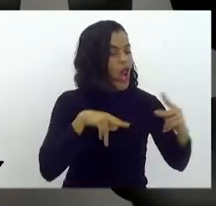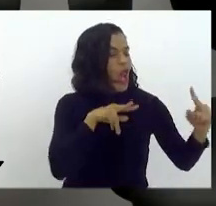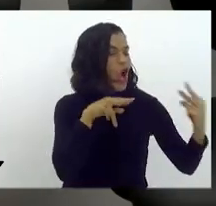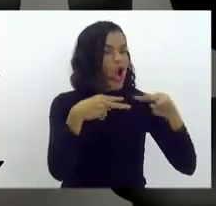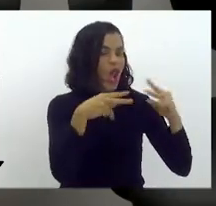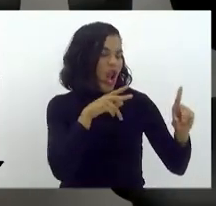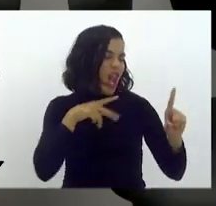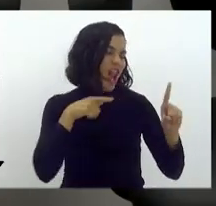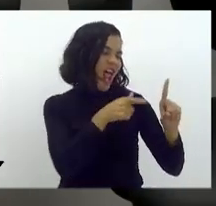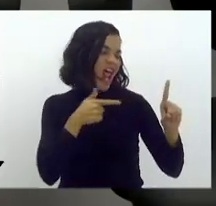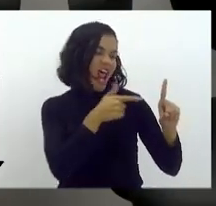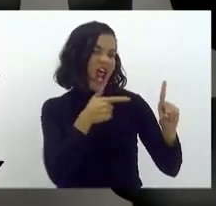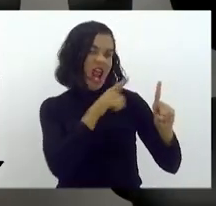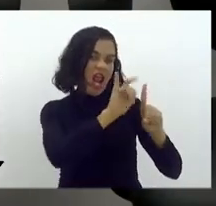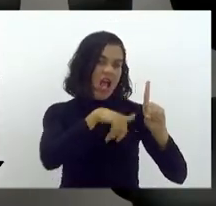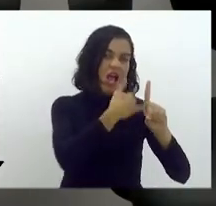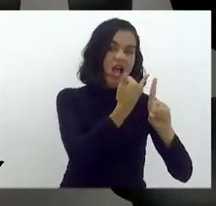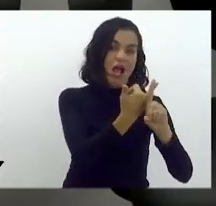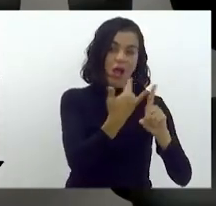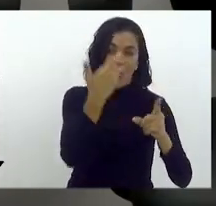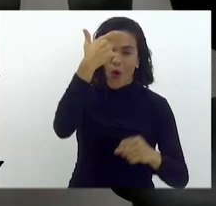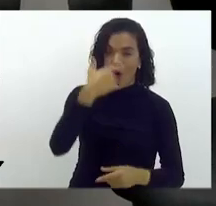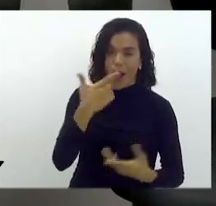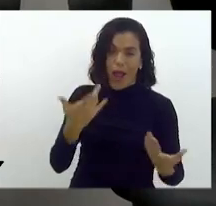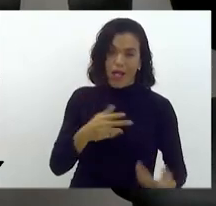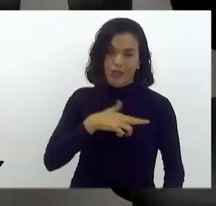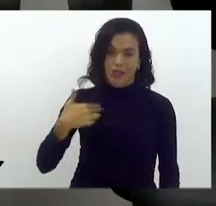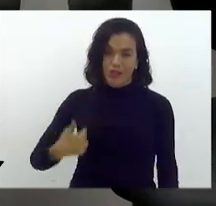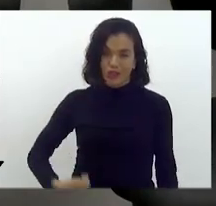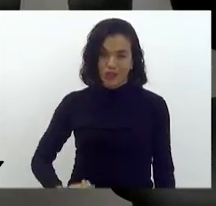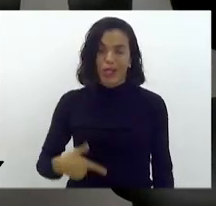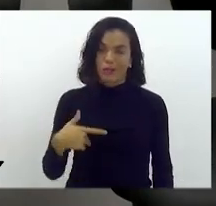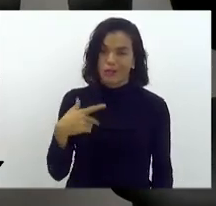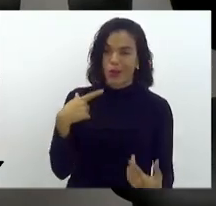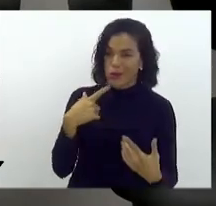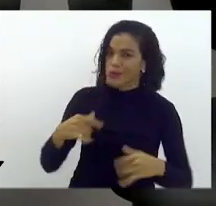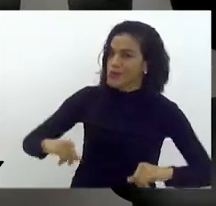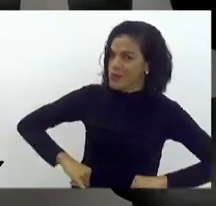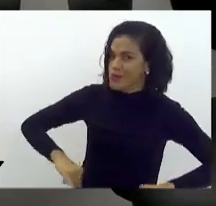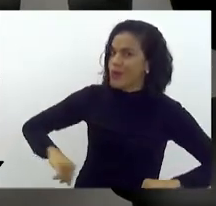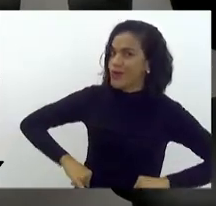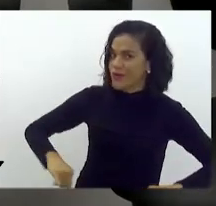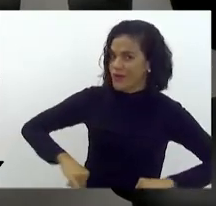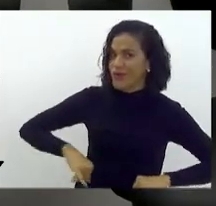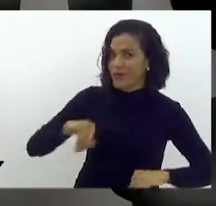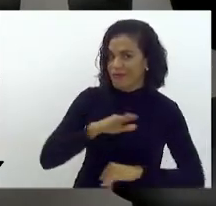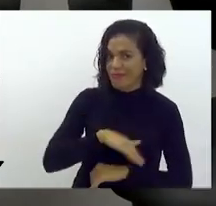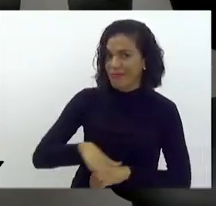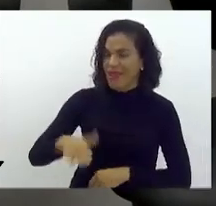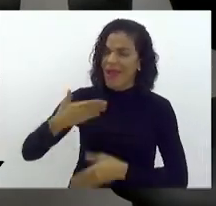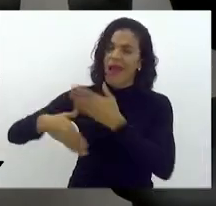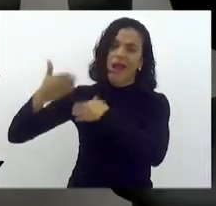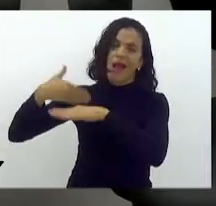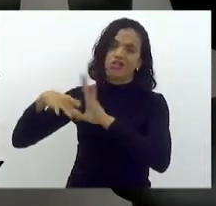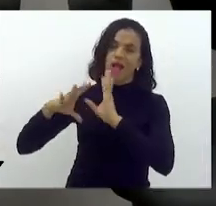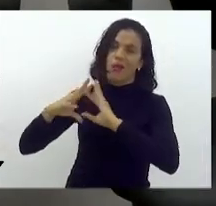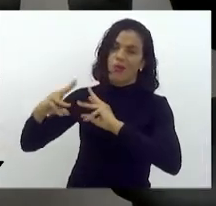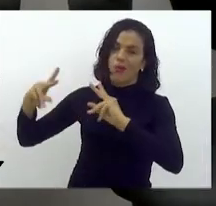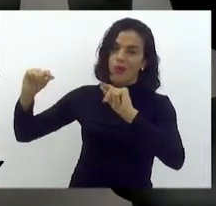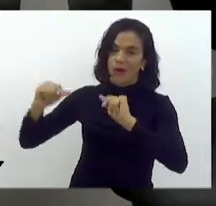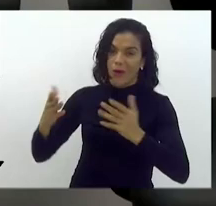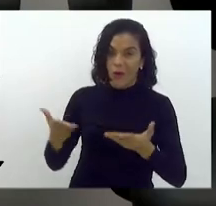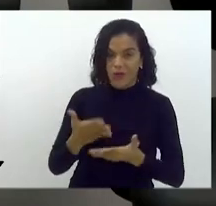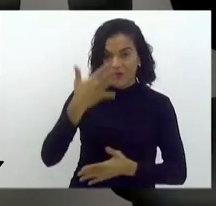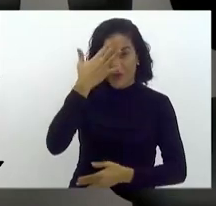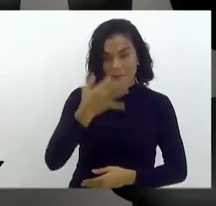reconhecemos isso eu com essa cara de chinês certamente sofrer muito mais Águas Passadas hoje em dia nós temos que compreender